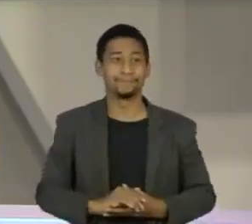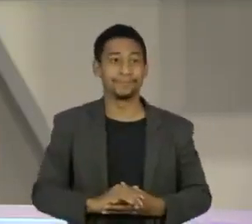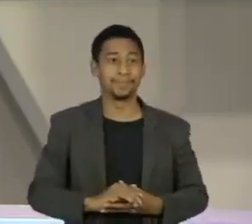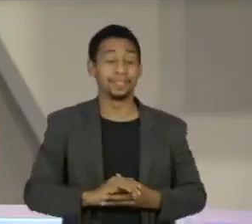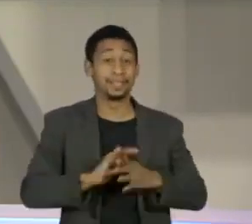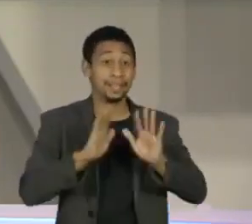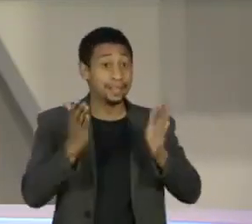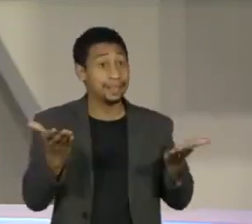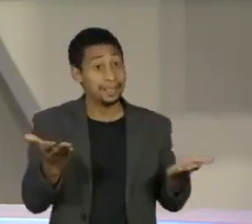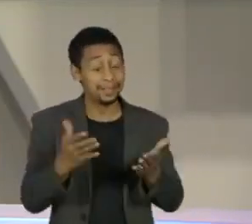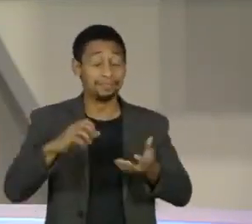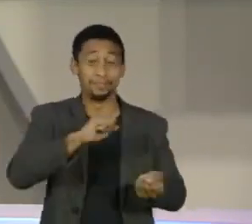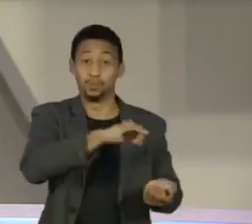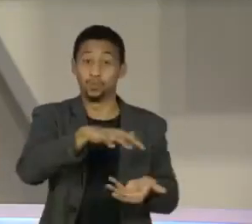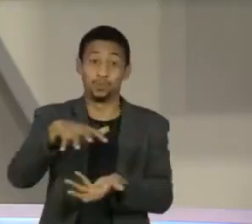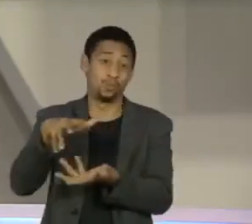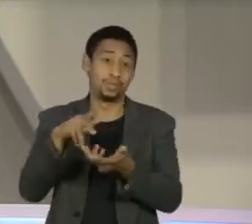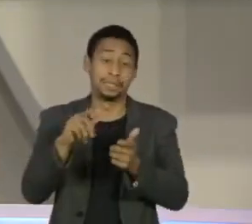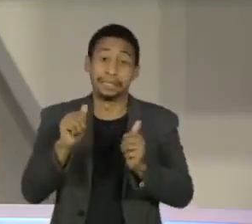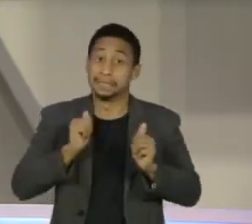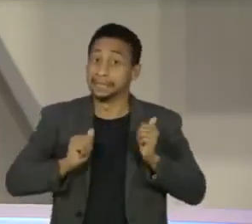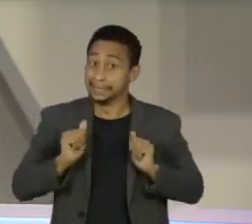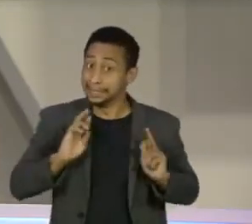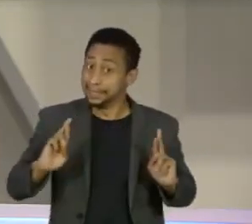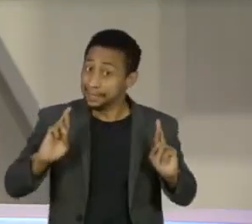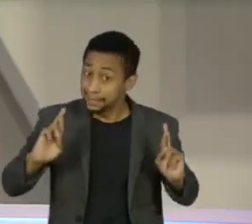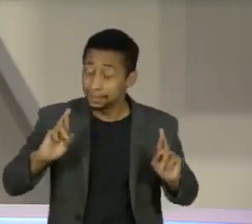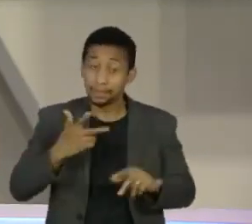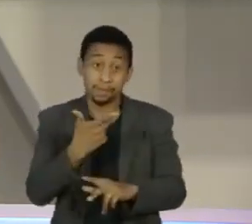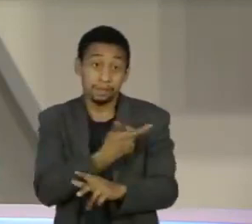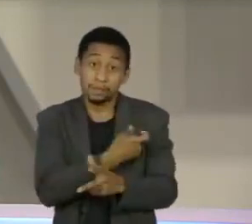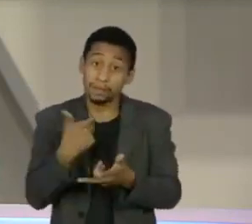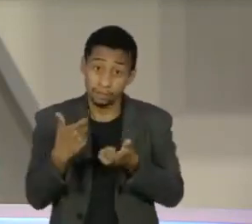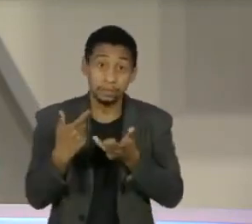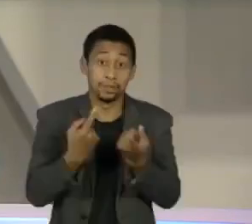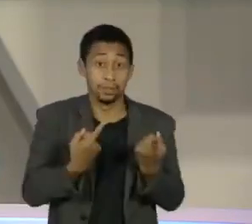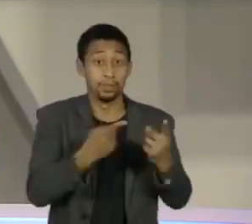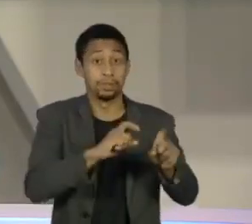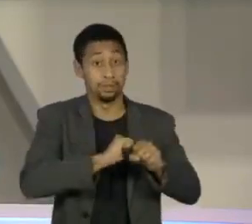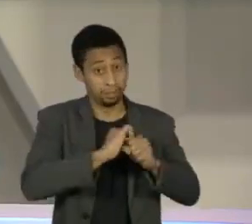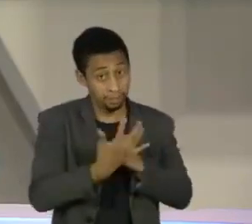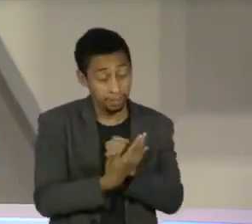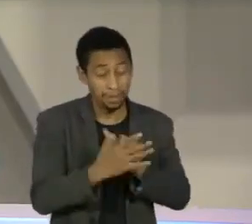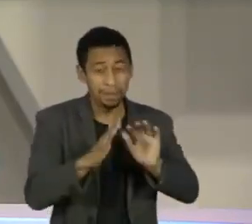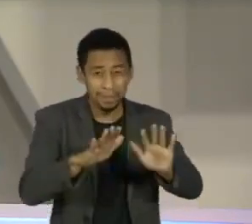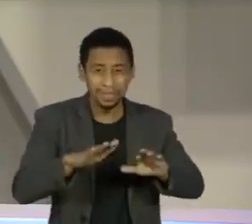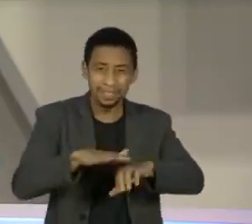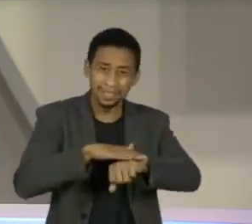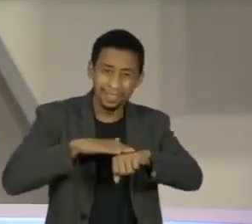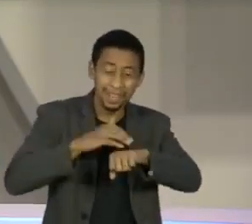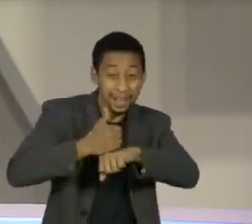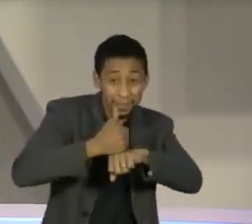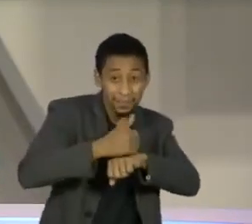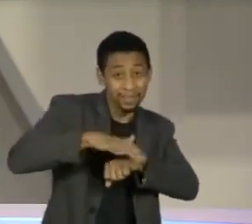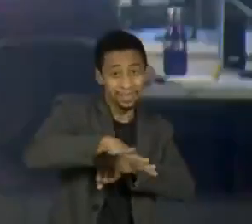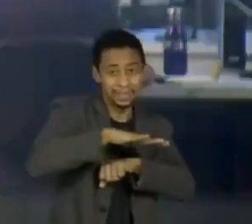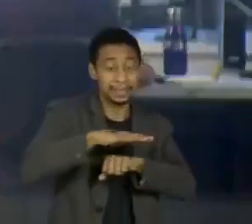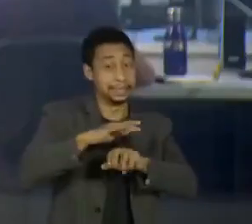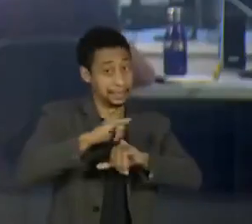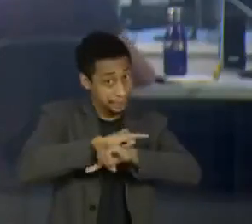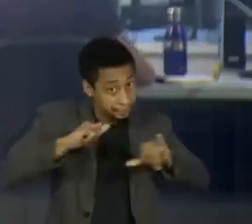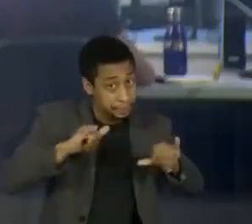O mundo todo aguarda com ansiedade a chegada das vacinas contra a Covid-19, mas especialistas fazem um